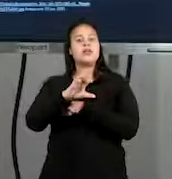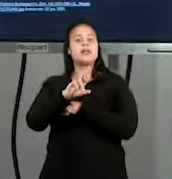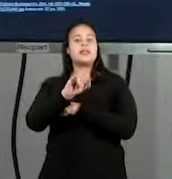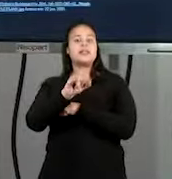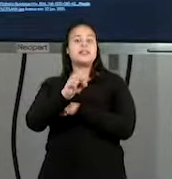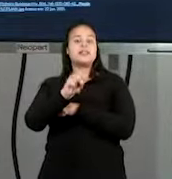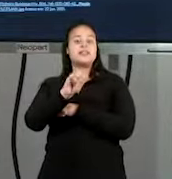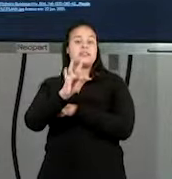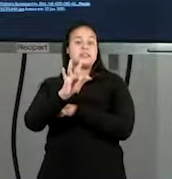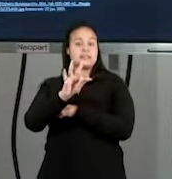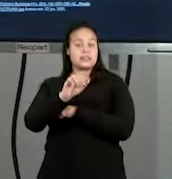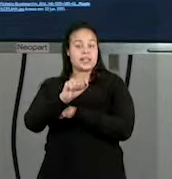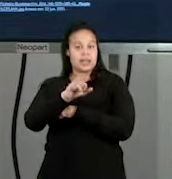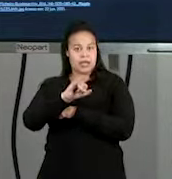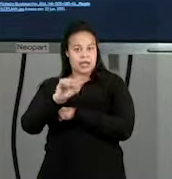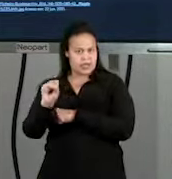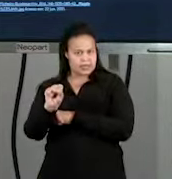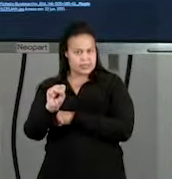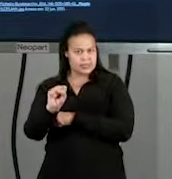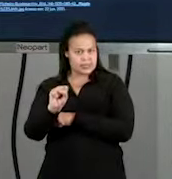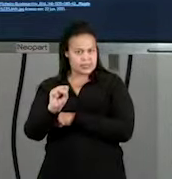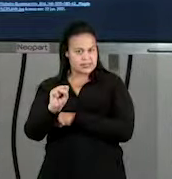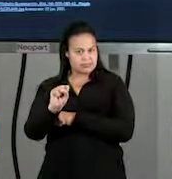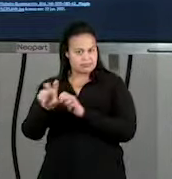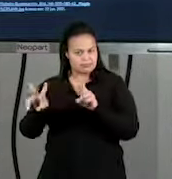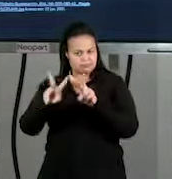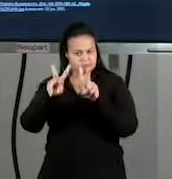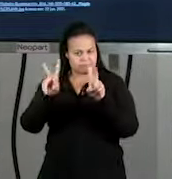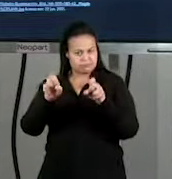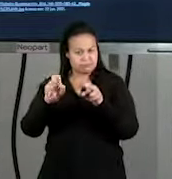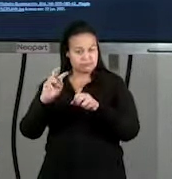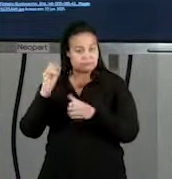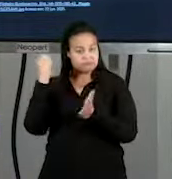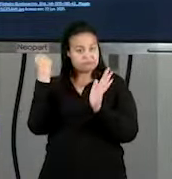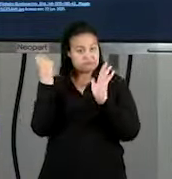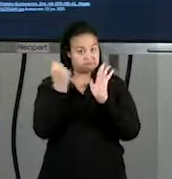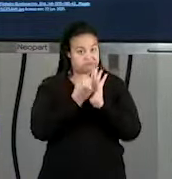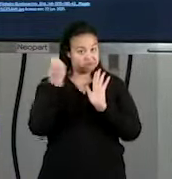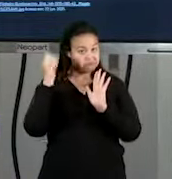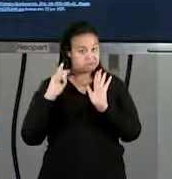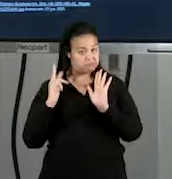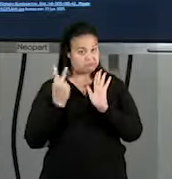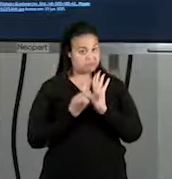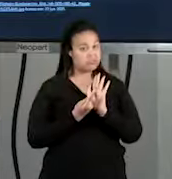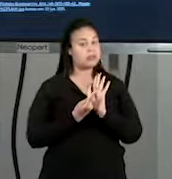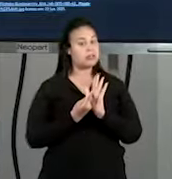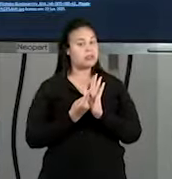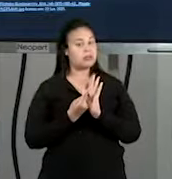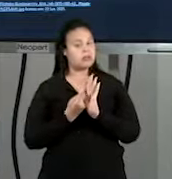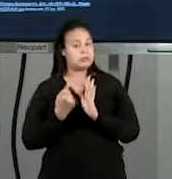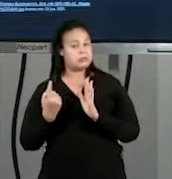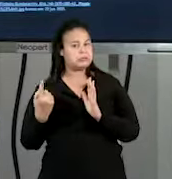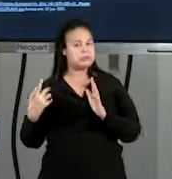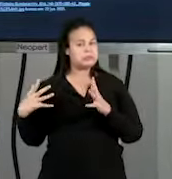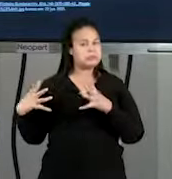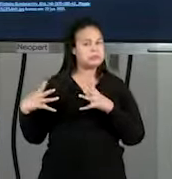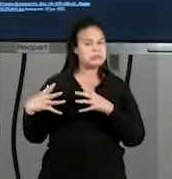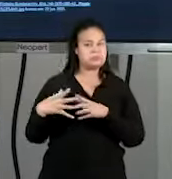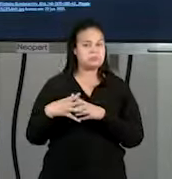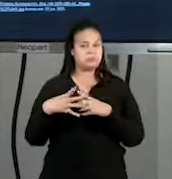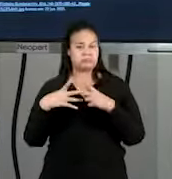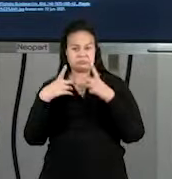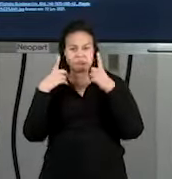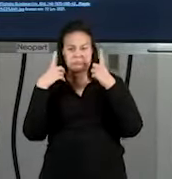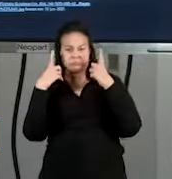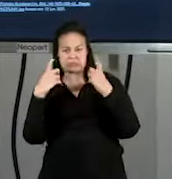A Noite dos Cristais também é um fato histórico envolvendo essa rivalidade entre os nazistas